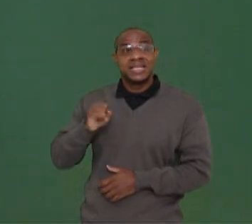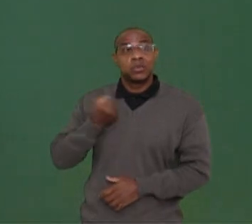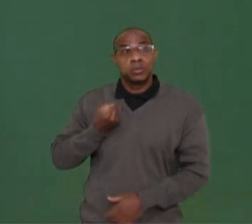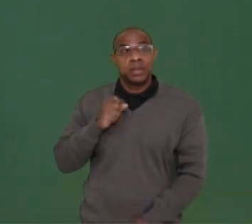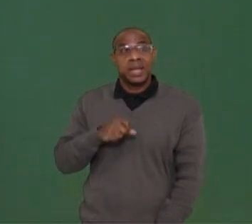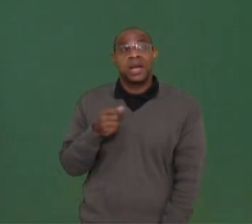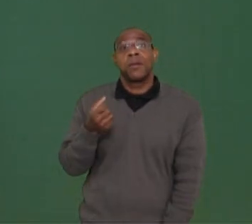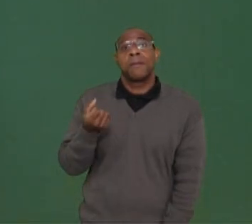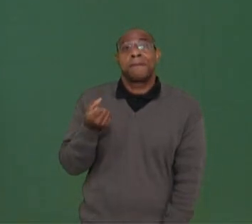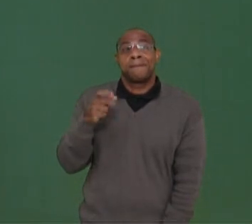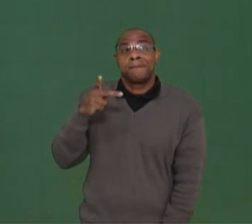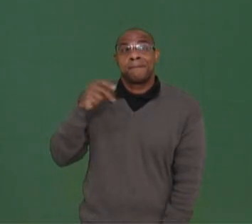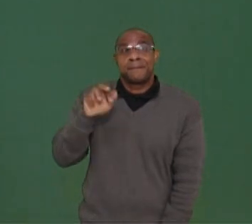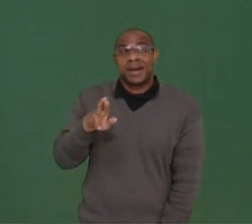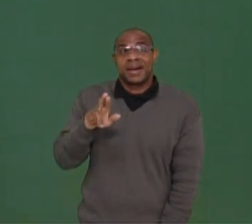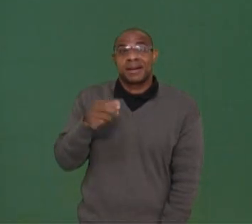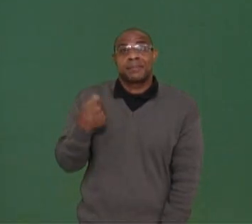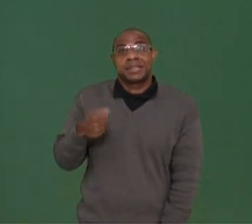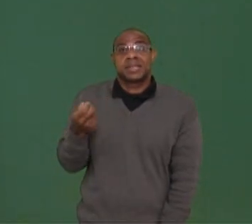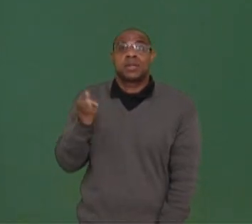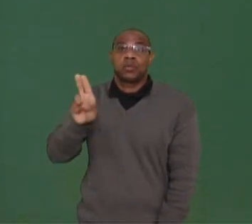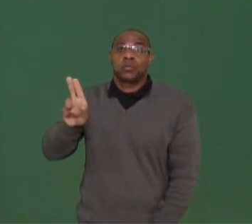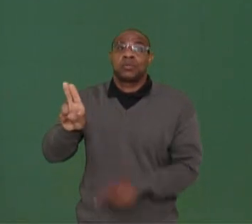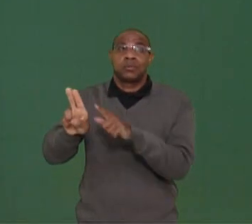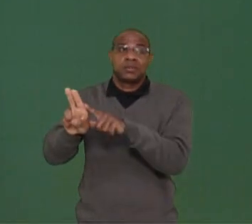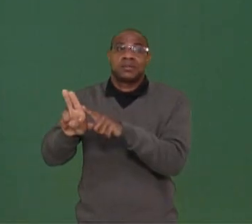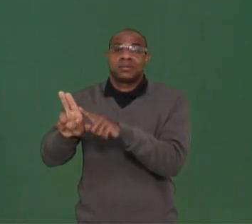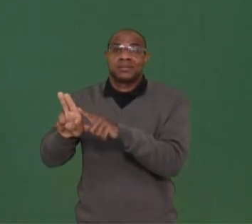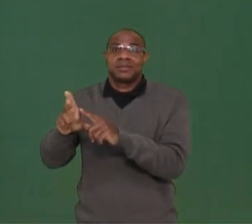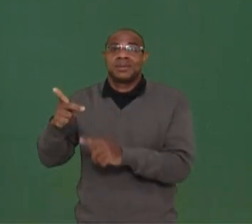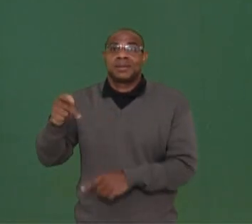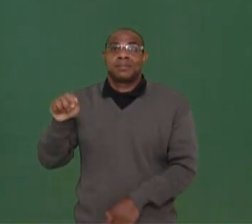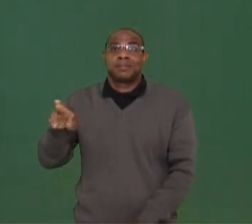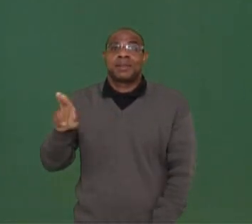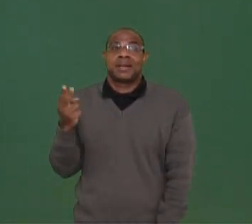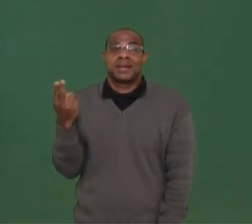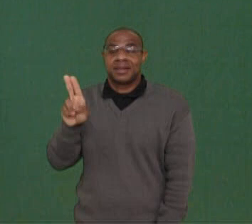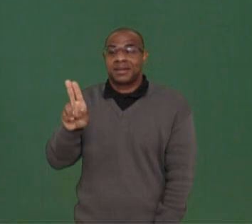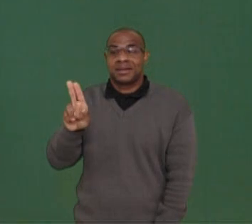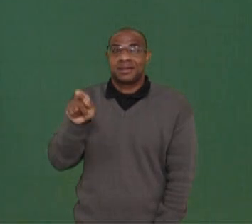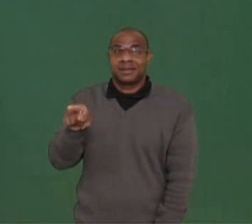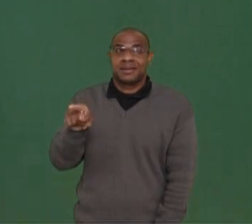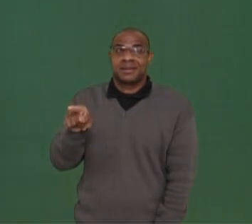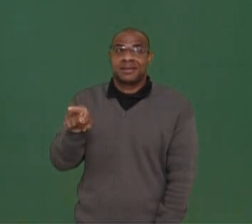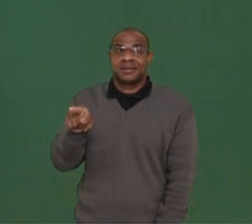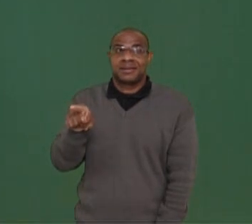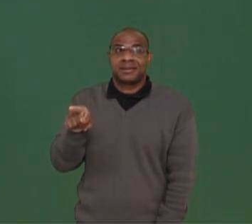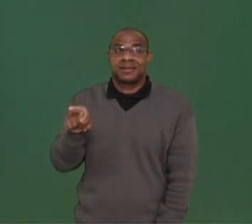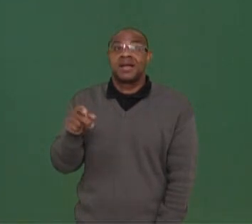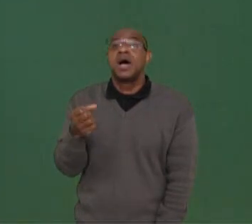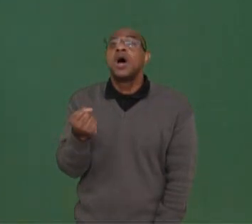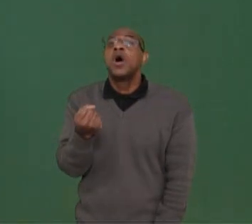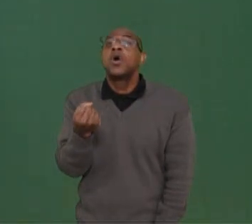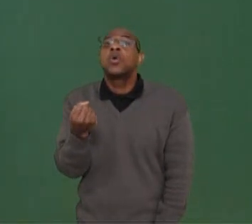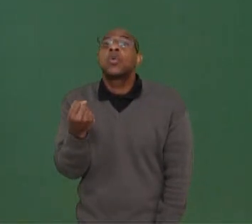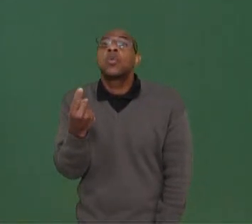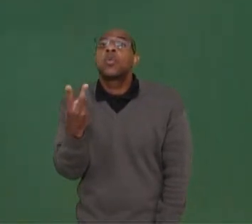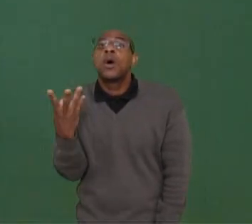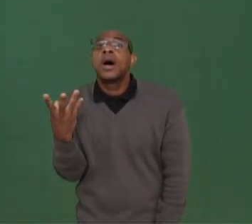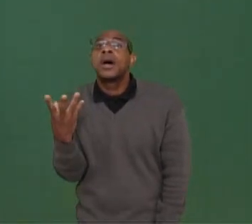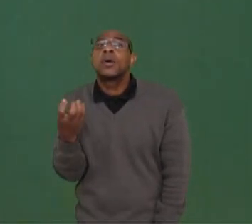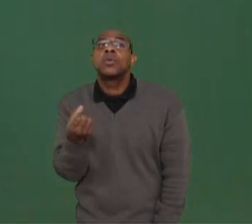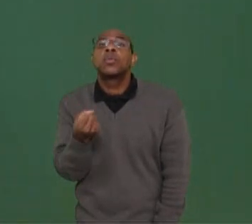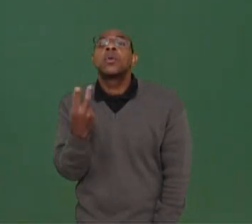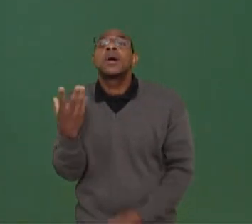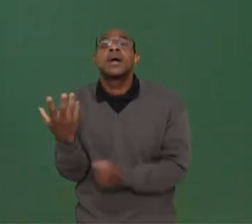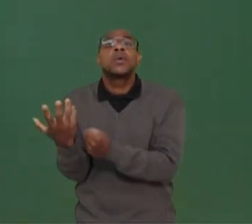ele termina numa unidade par, não é? Se ele termina numa unidade par, quantas opções de números pares eu tenho para colocar